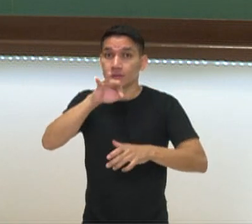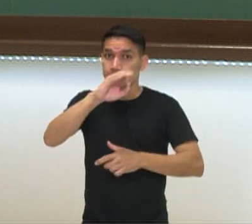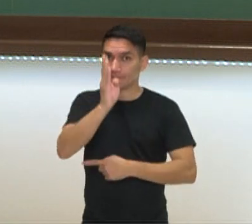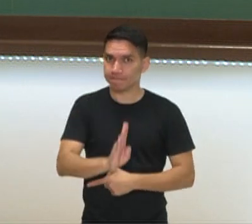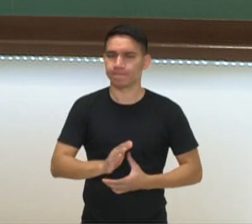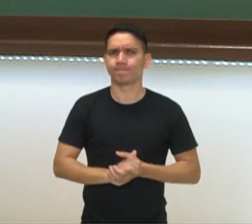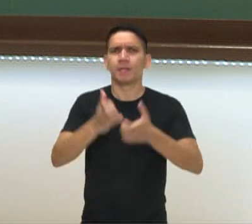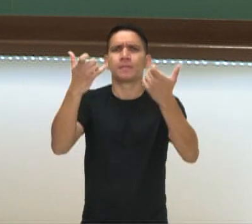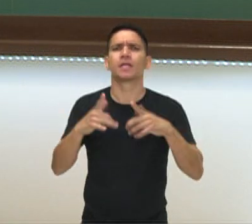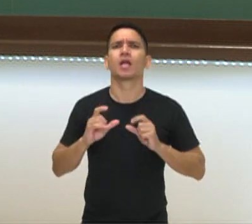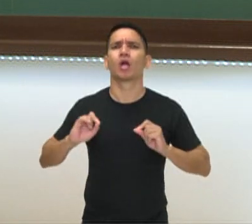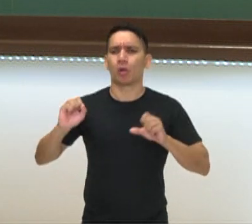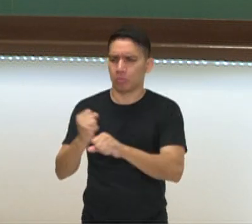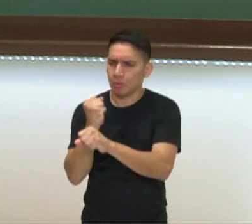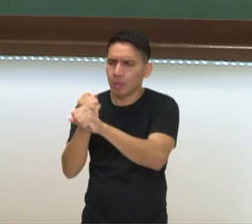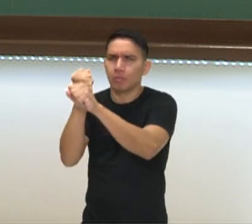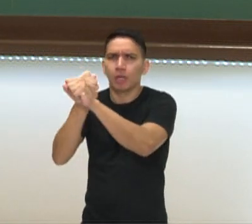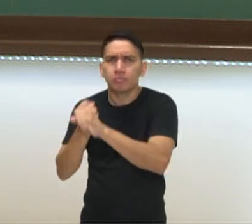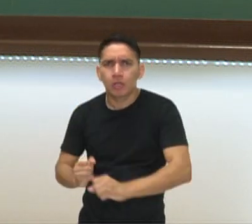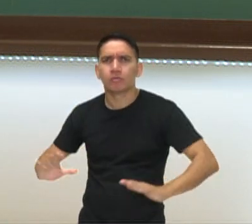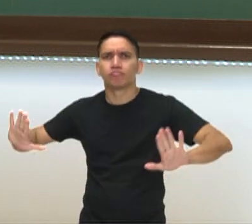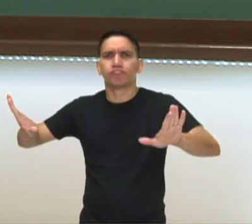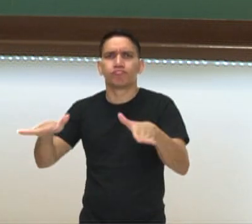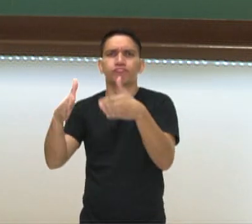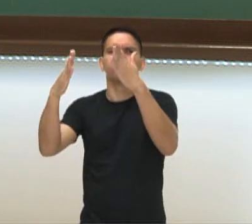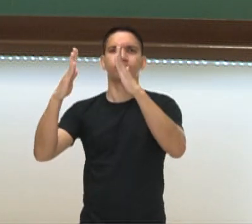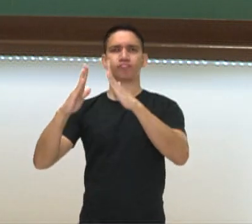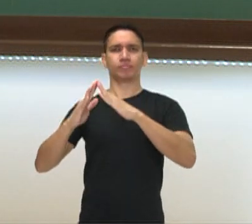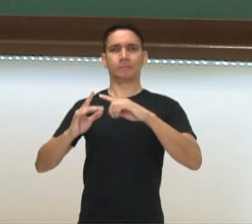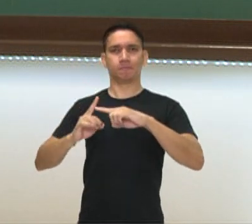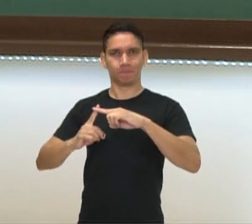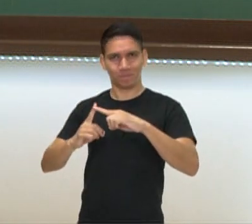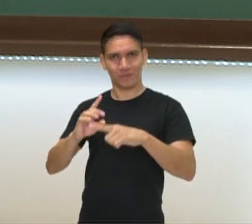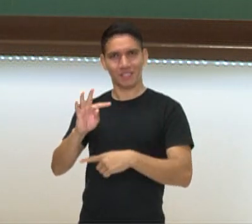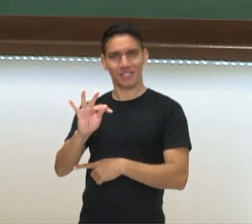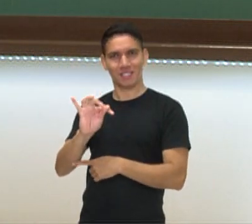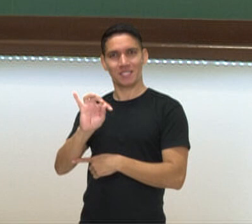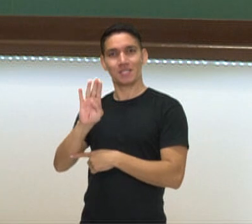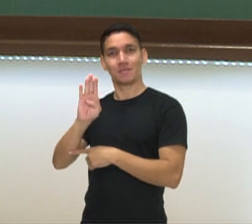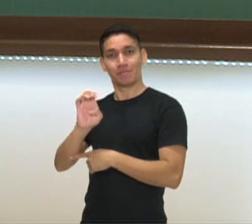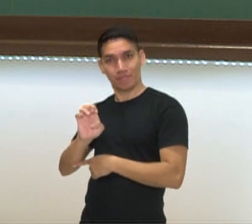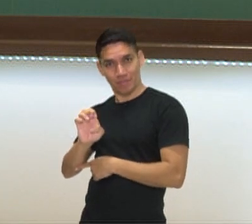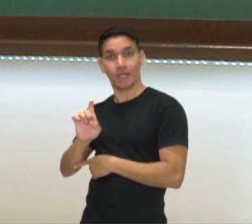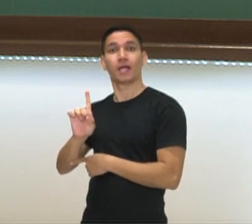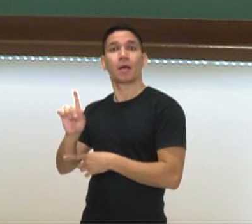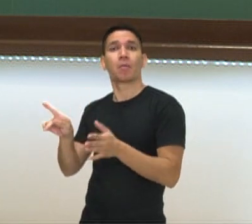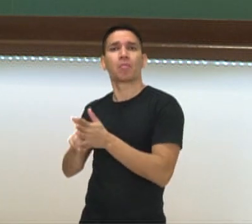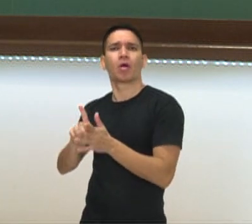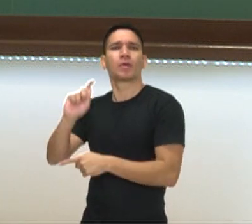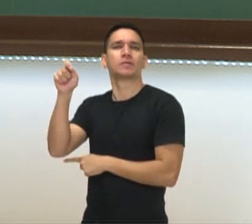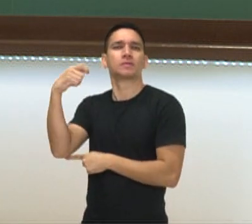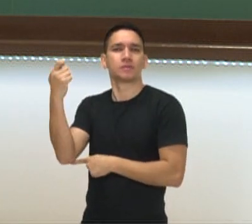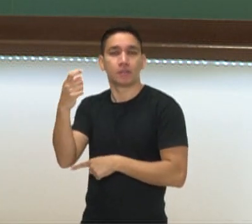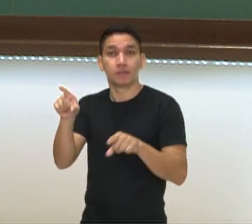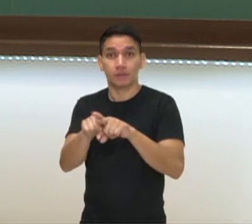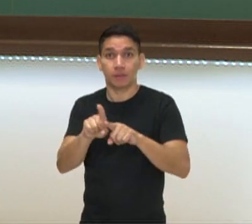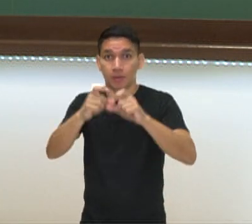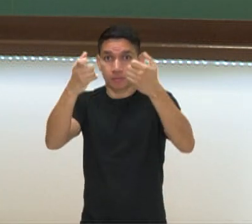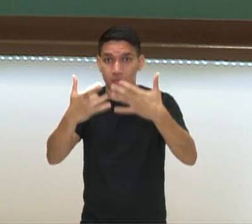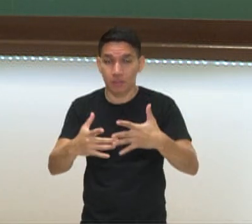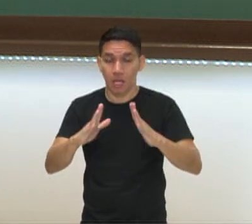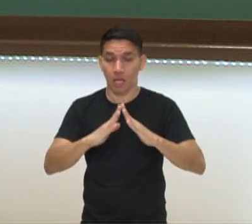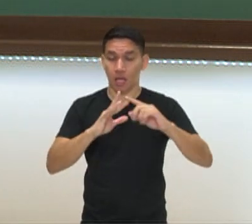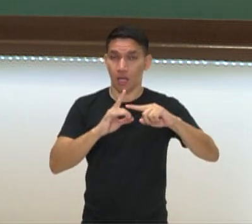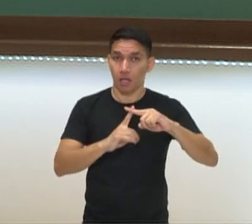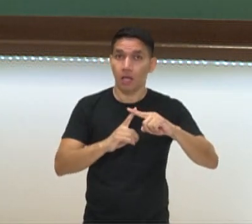Falamos do templo tibetano, um templo budista tibetano na Serra Gaúcha. Falamos da igreja de São Francisco